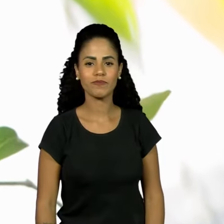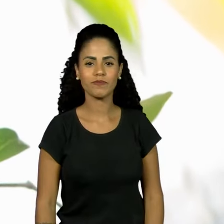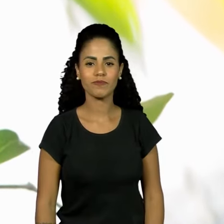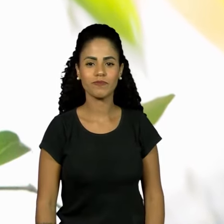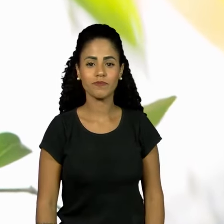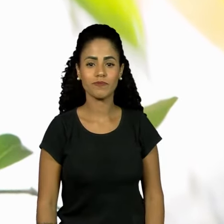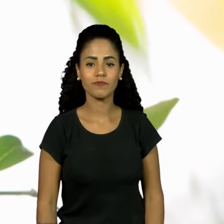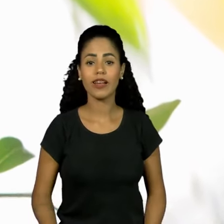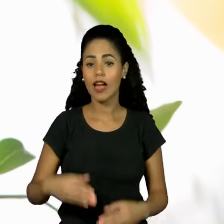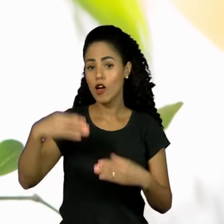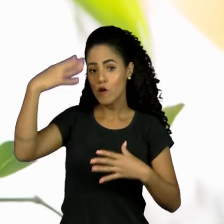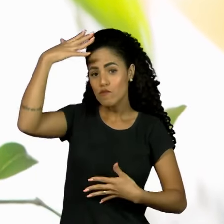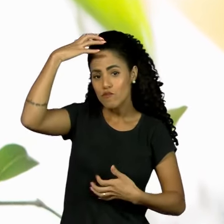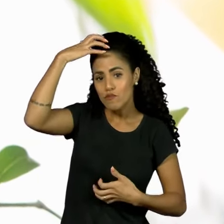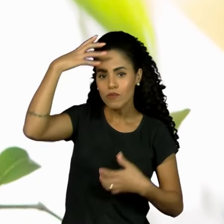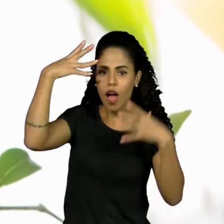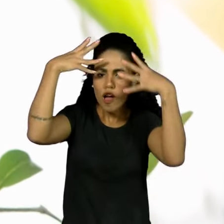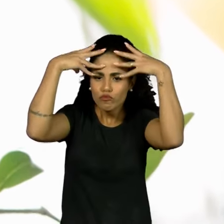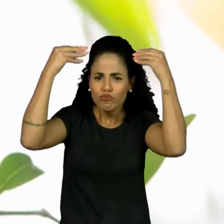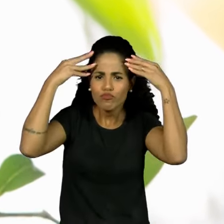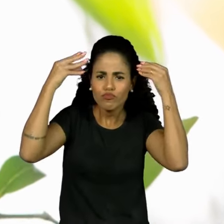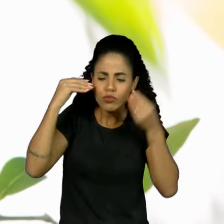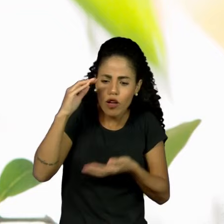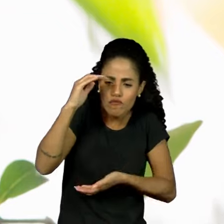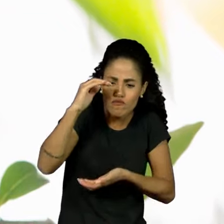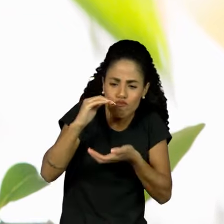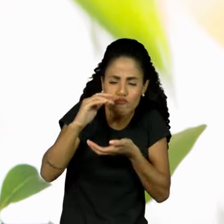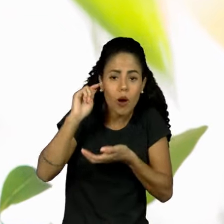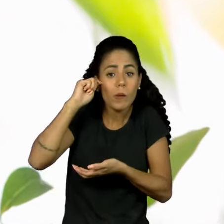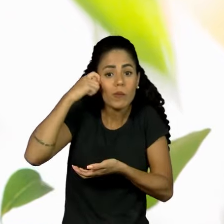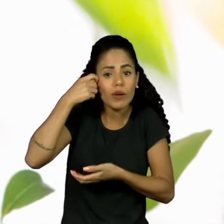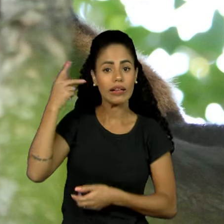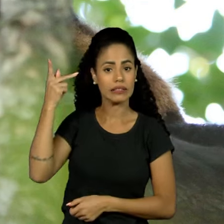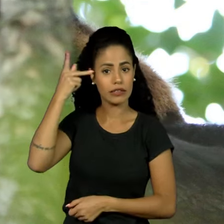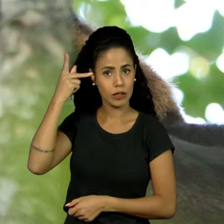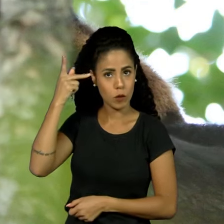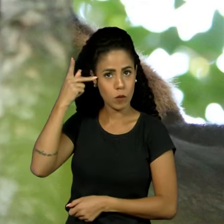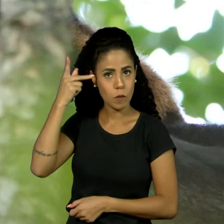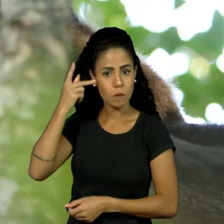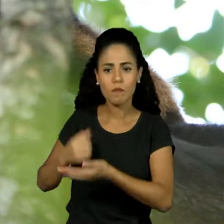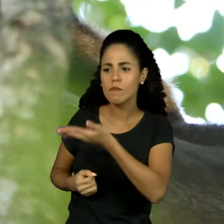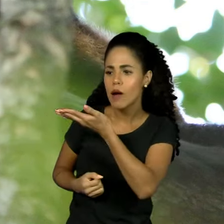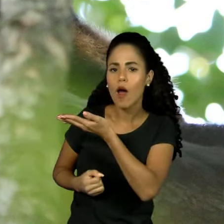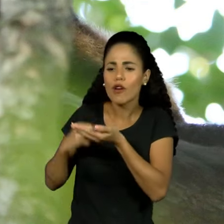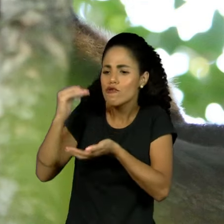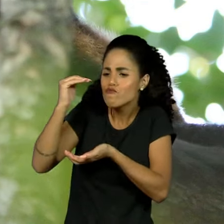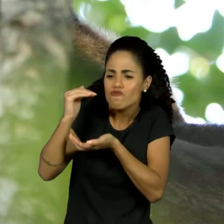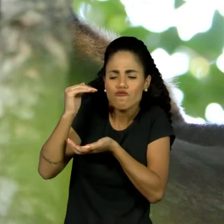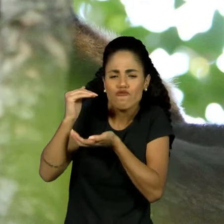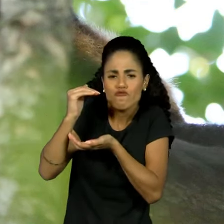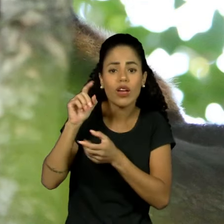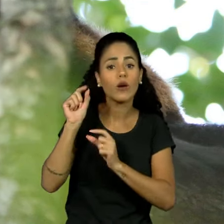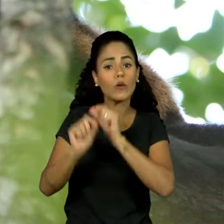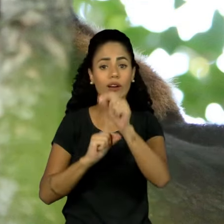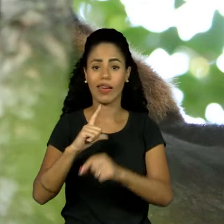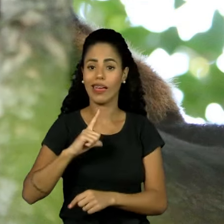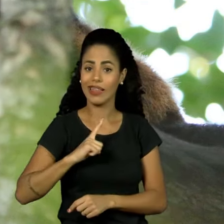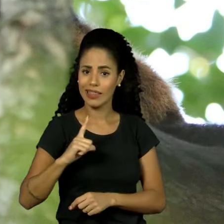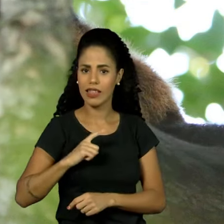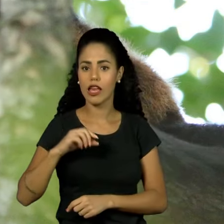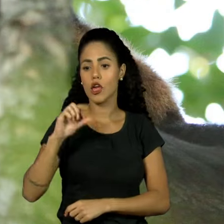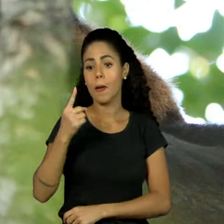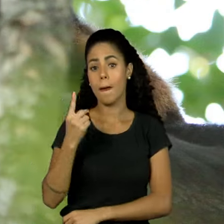O mico-leão preto é espécie endêmica do interior do estado de São Paulo. Só ocorre ali. Existem apenas cerca